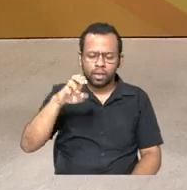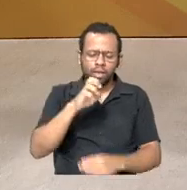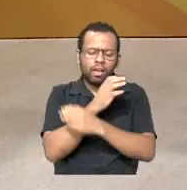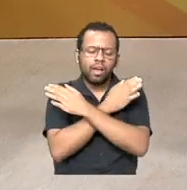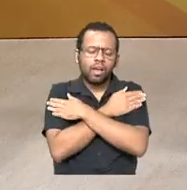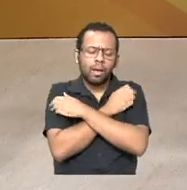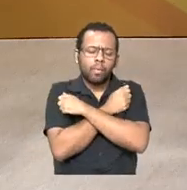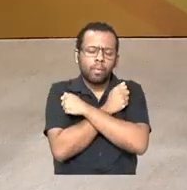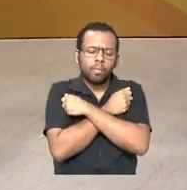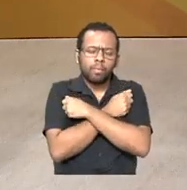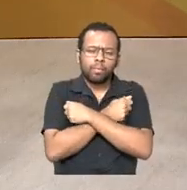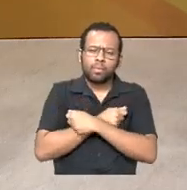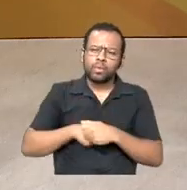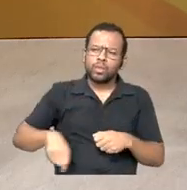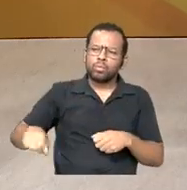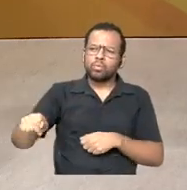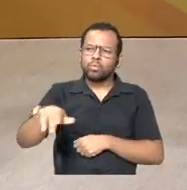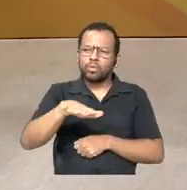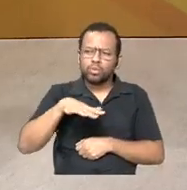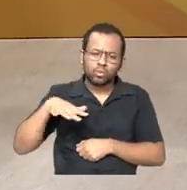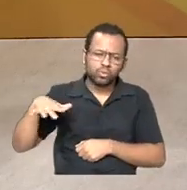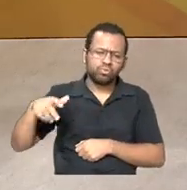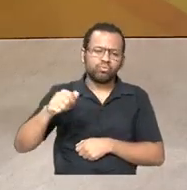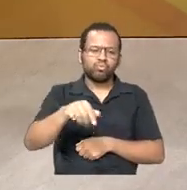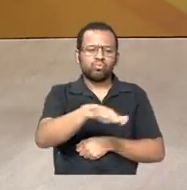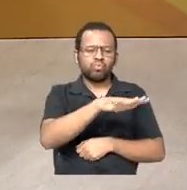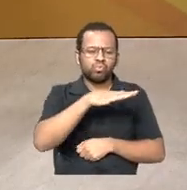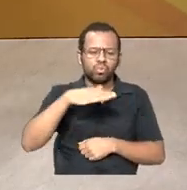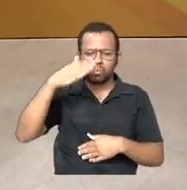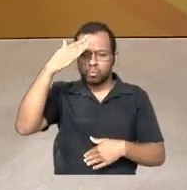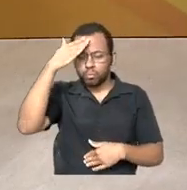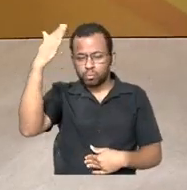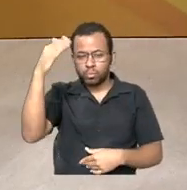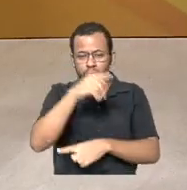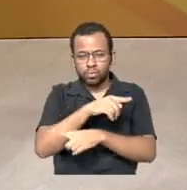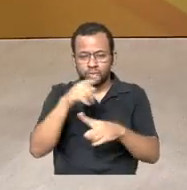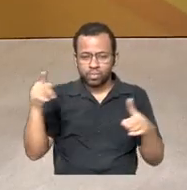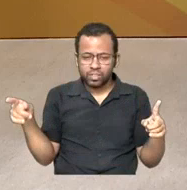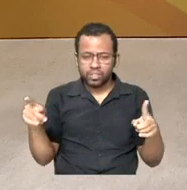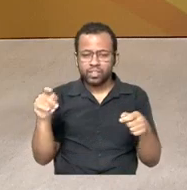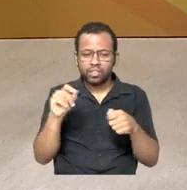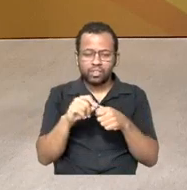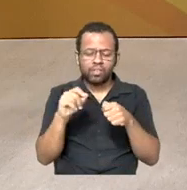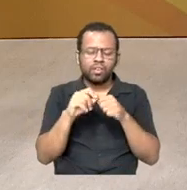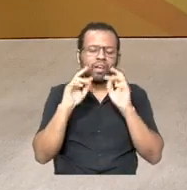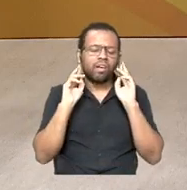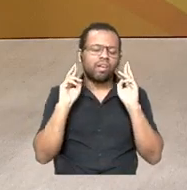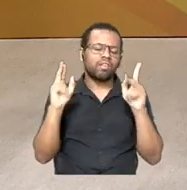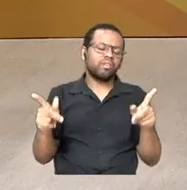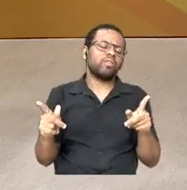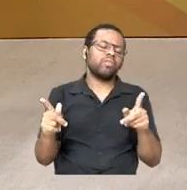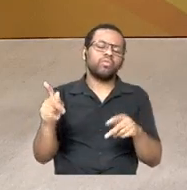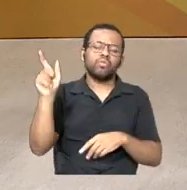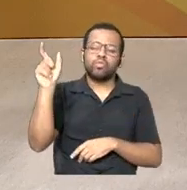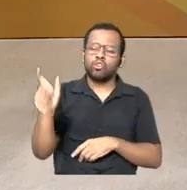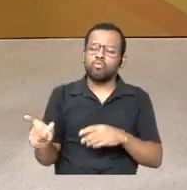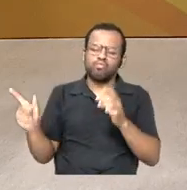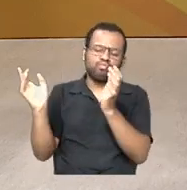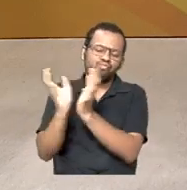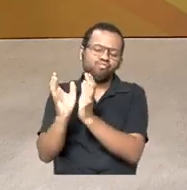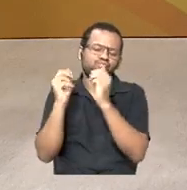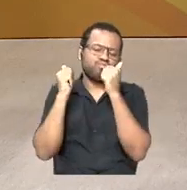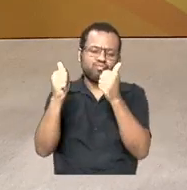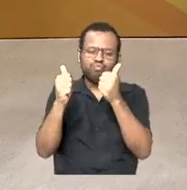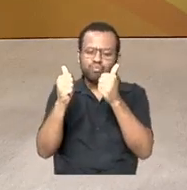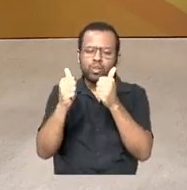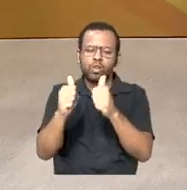abraço também para as nossas regionais fica aí o nosso agradecimento vocês fazem a diferença são times assim ó